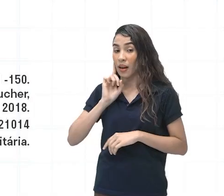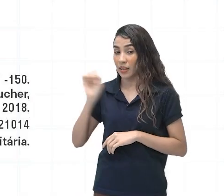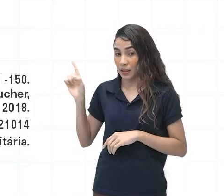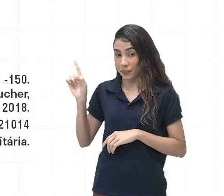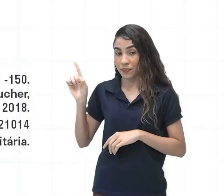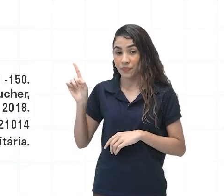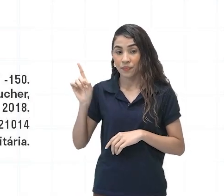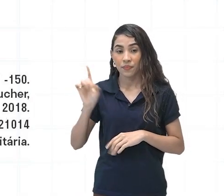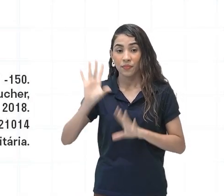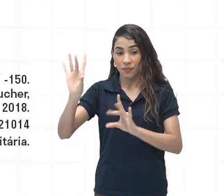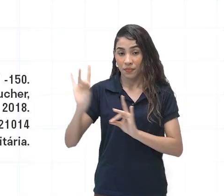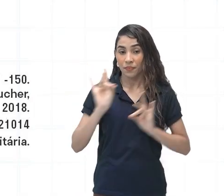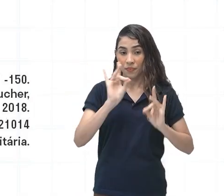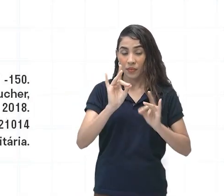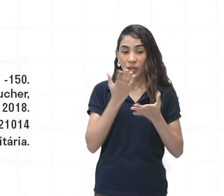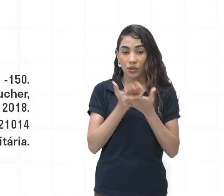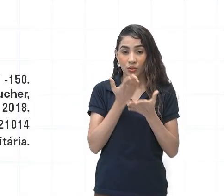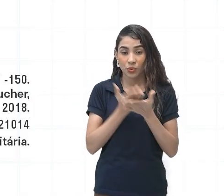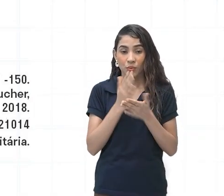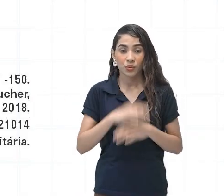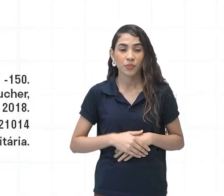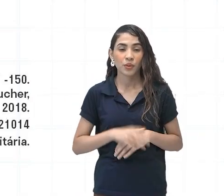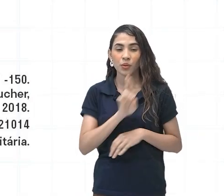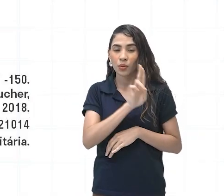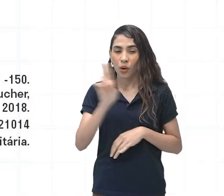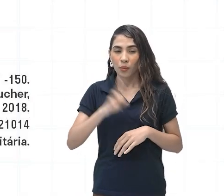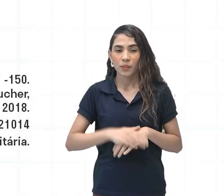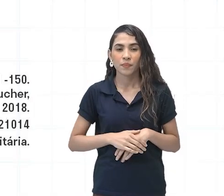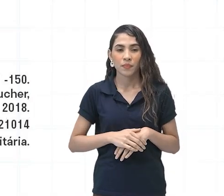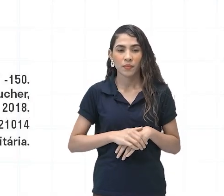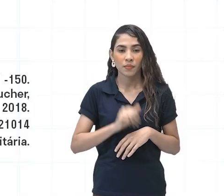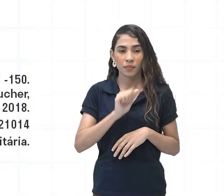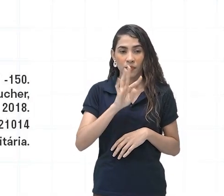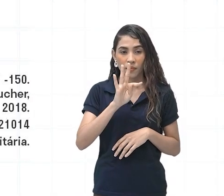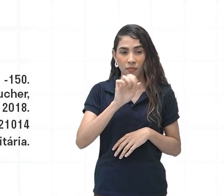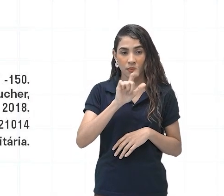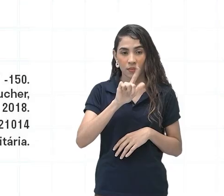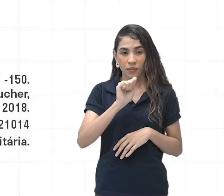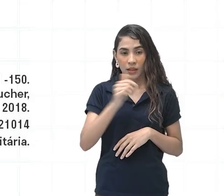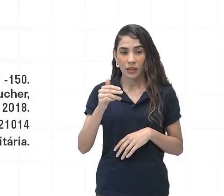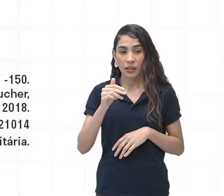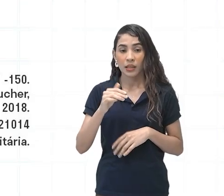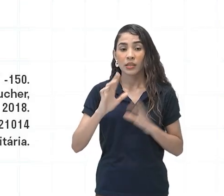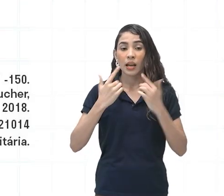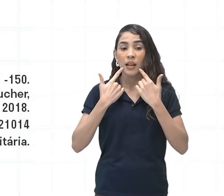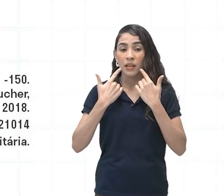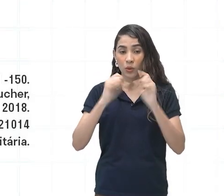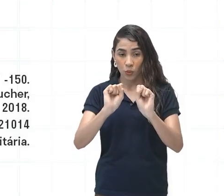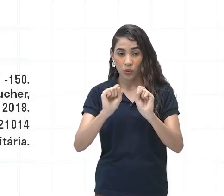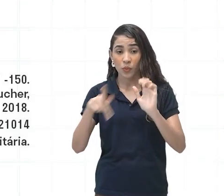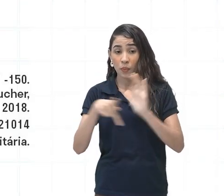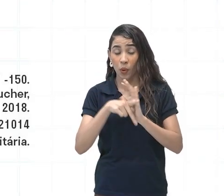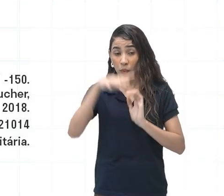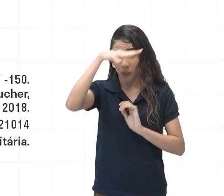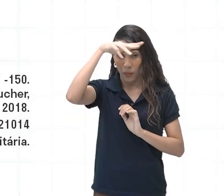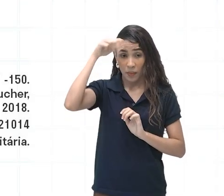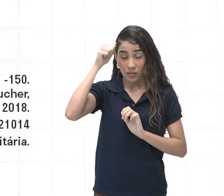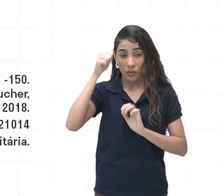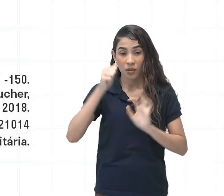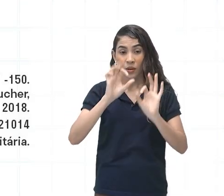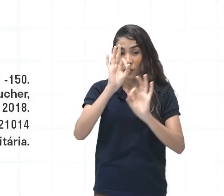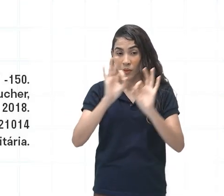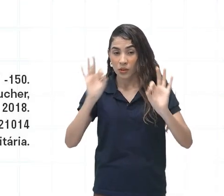foi extraído de um estudo que se chama Atlas Linguístico do Amazonas e que mapeou